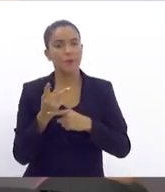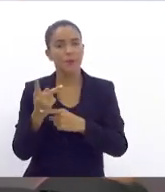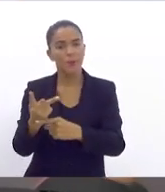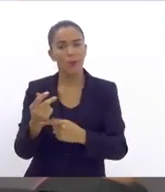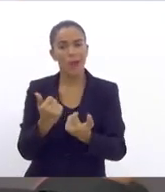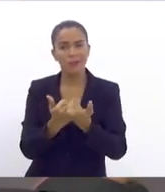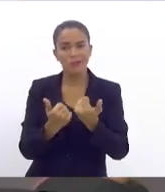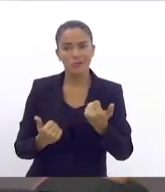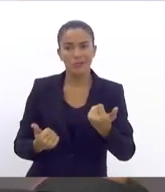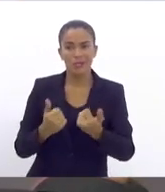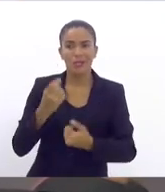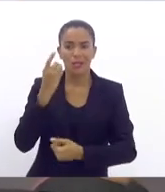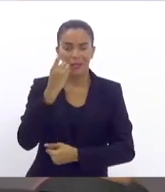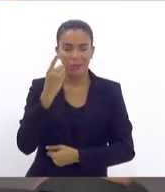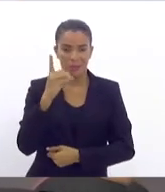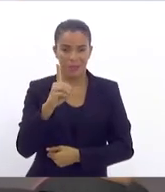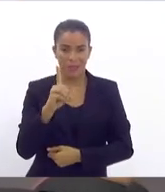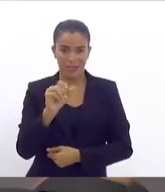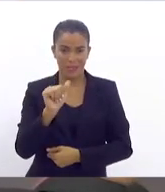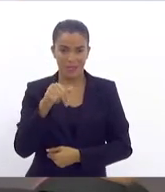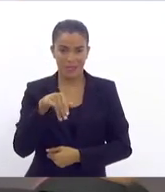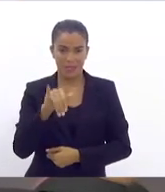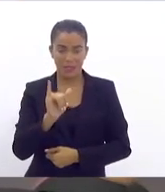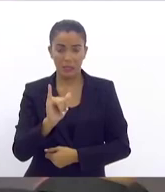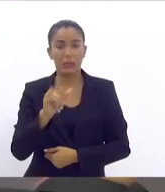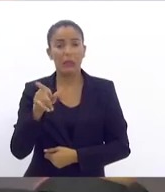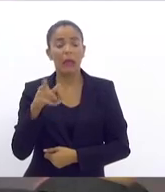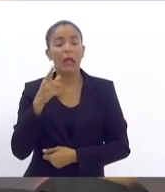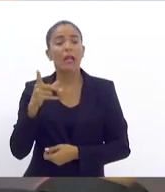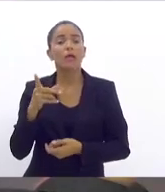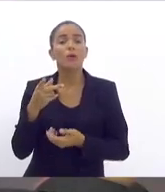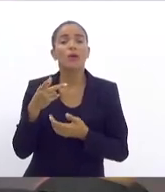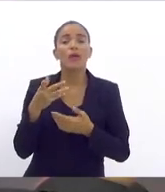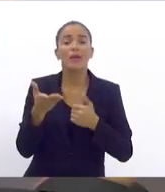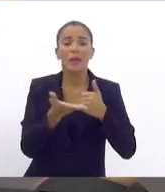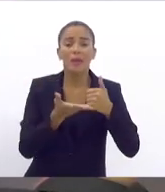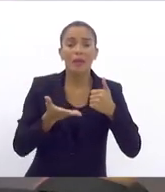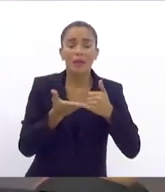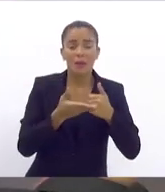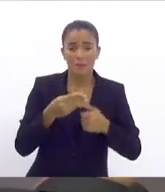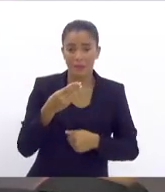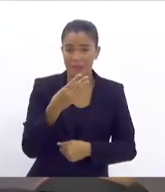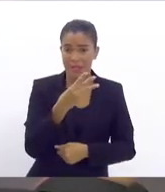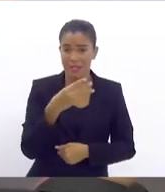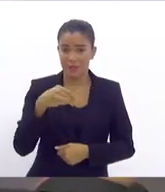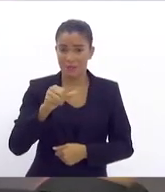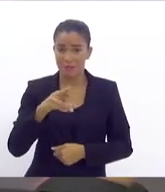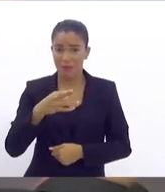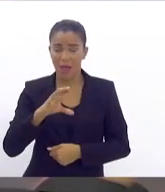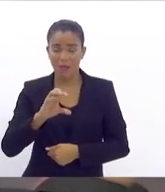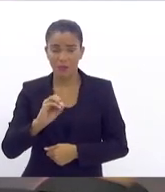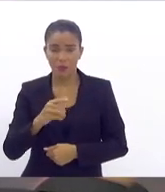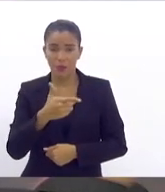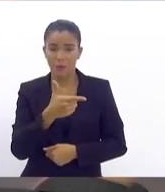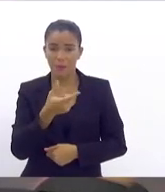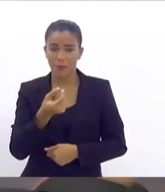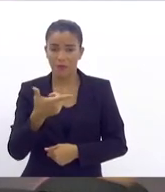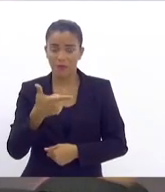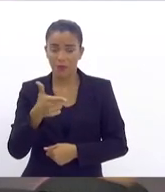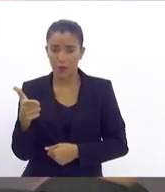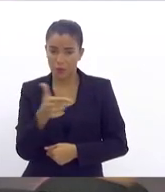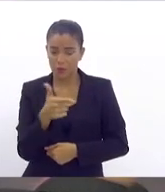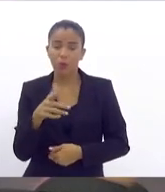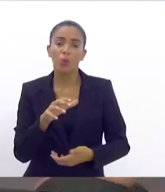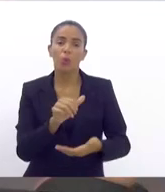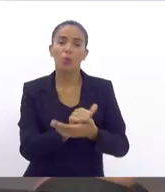deputada Dani. E a deputada se baseou num projeto que já foi aprovado pela Marta Rocha, de 3 de março de 2022, que tomba o